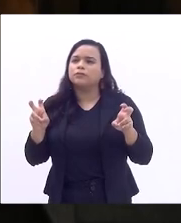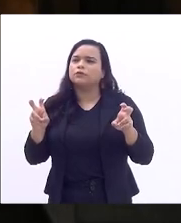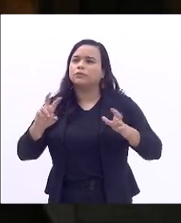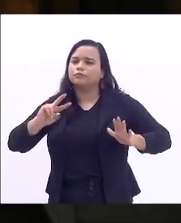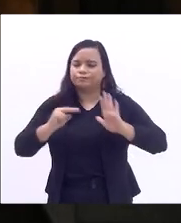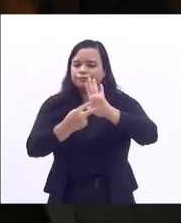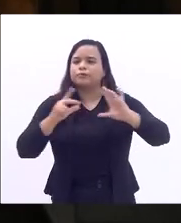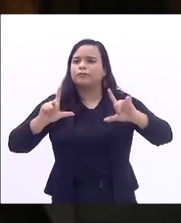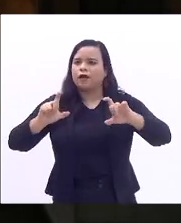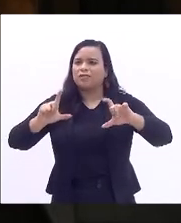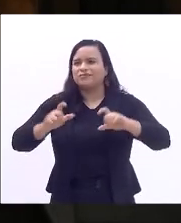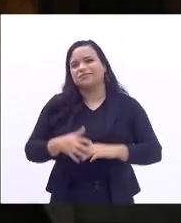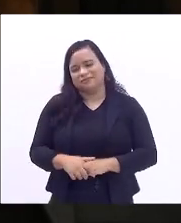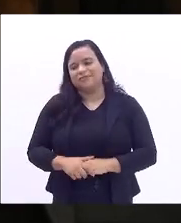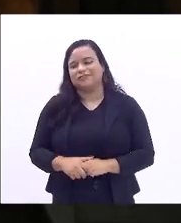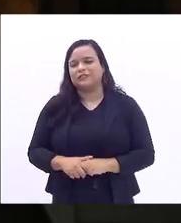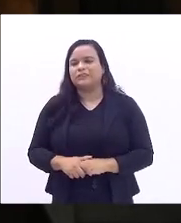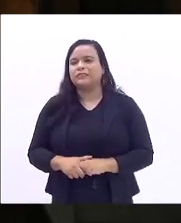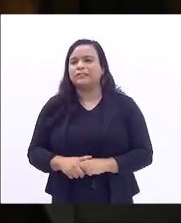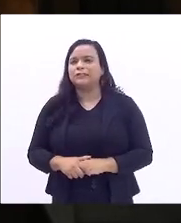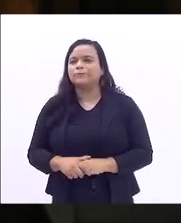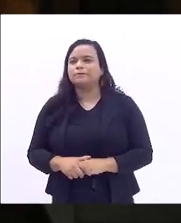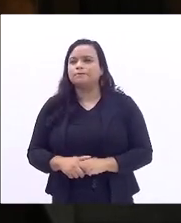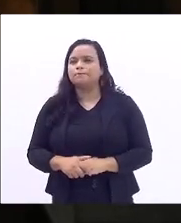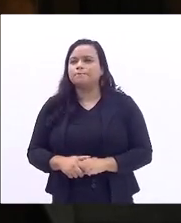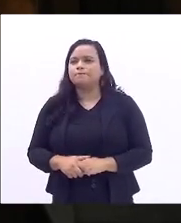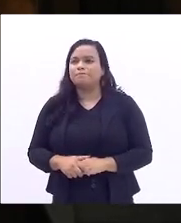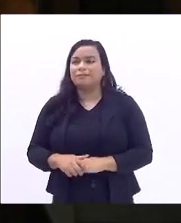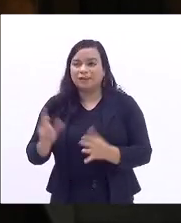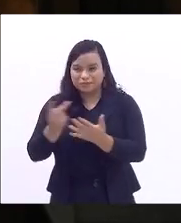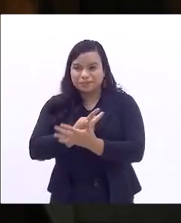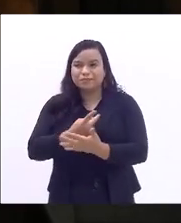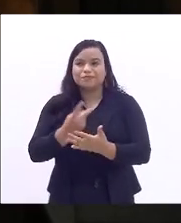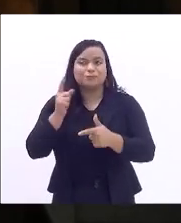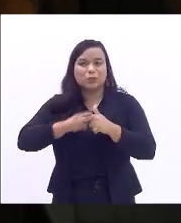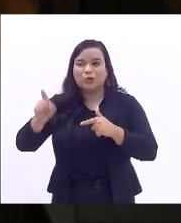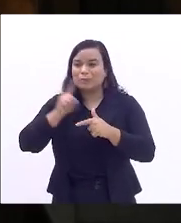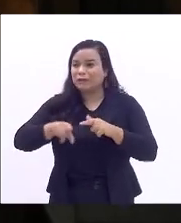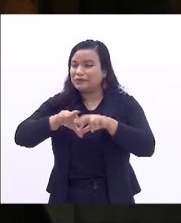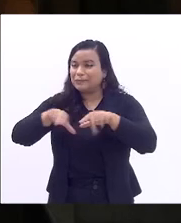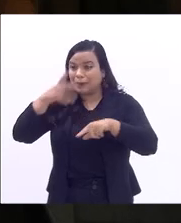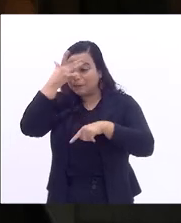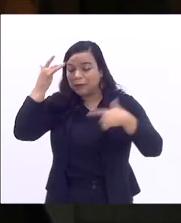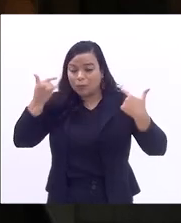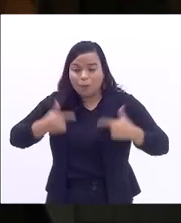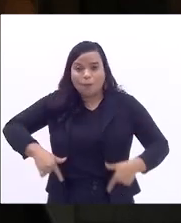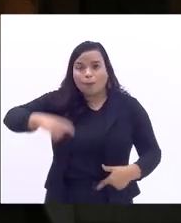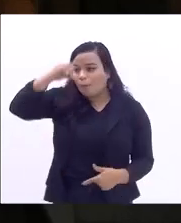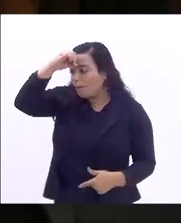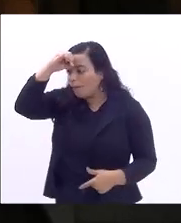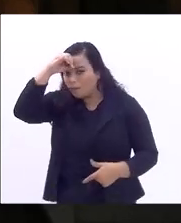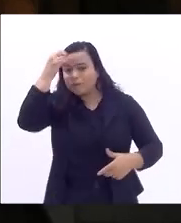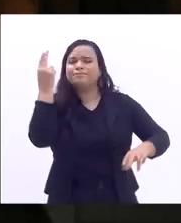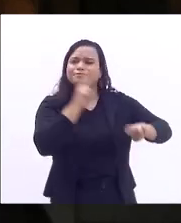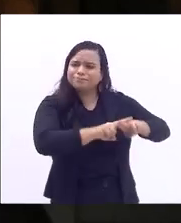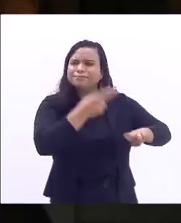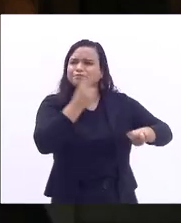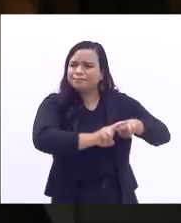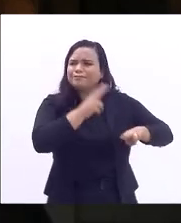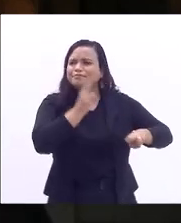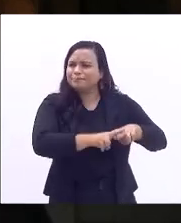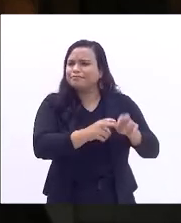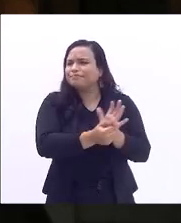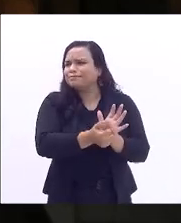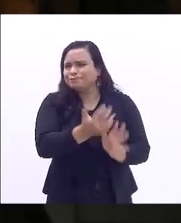fotográfico que tem levado tantos inocentes a prisão